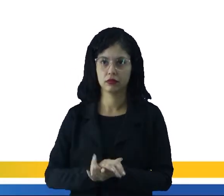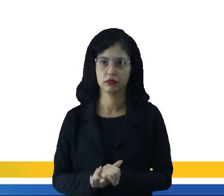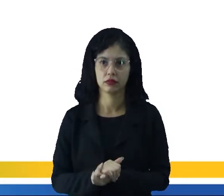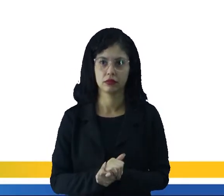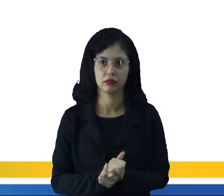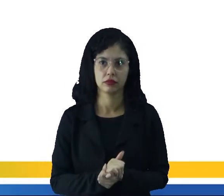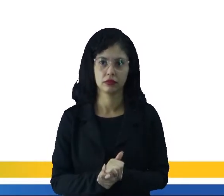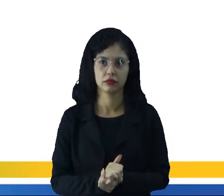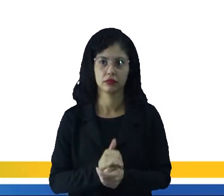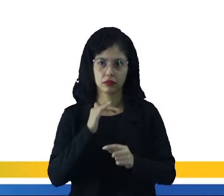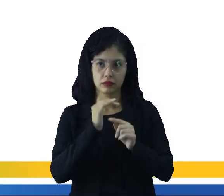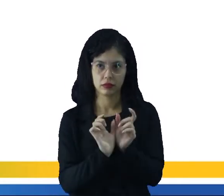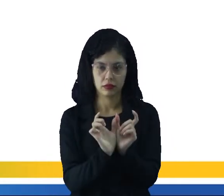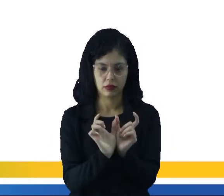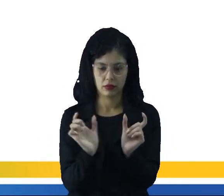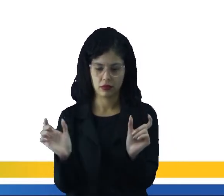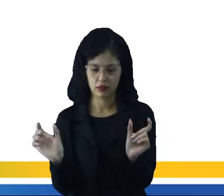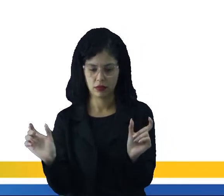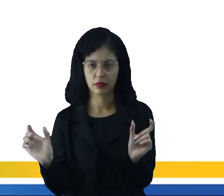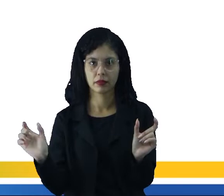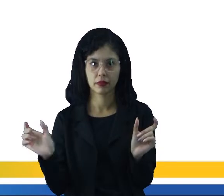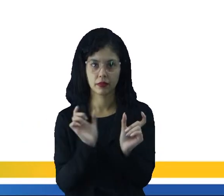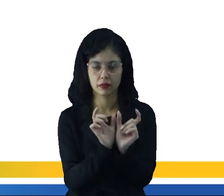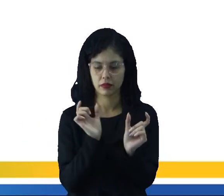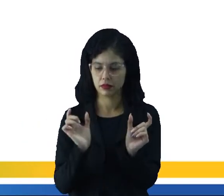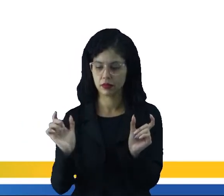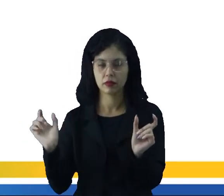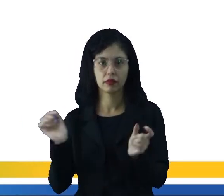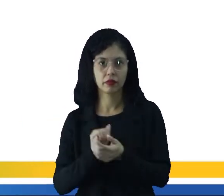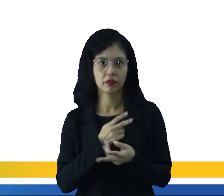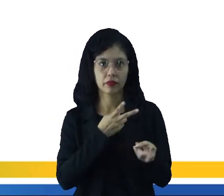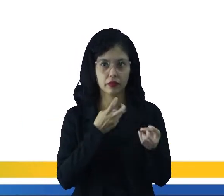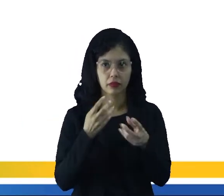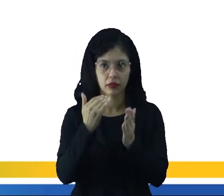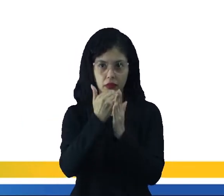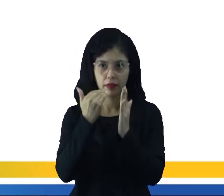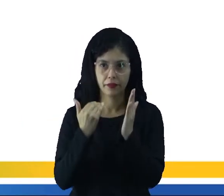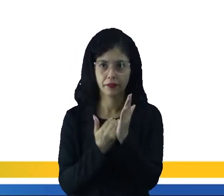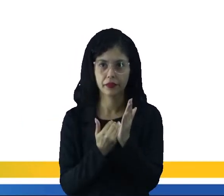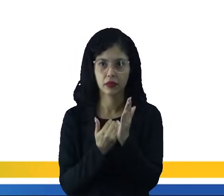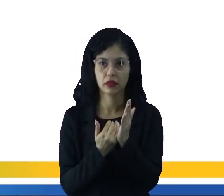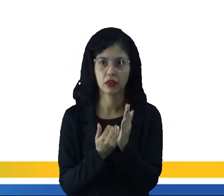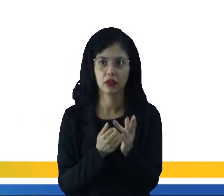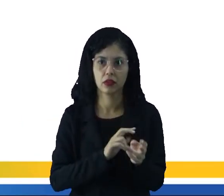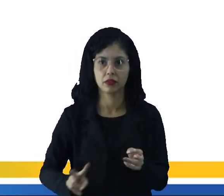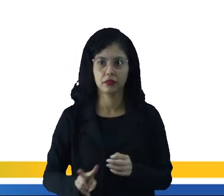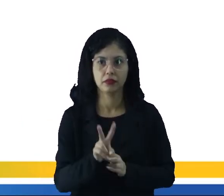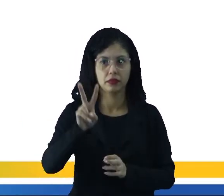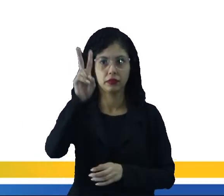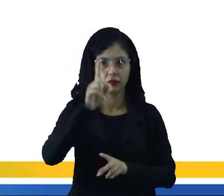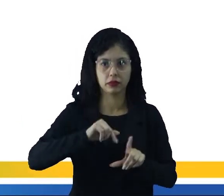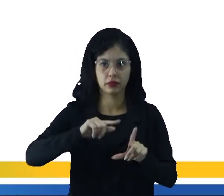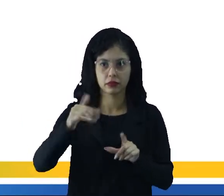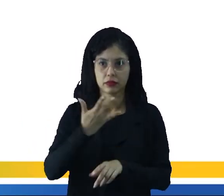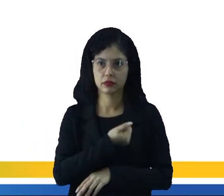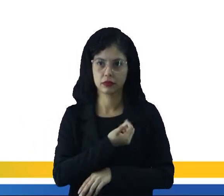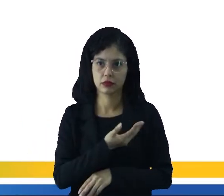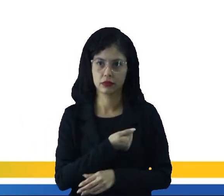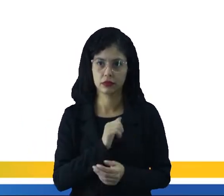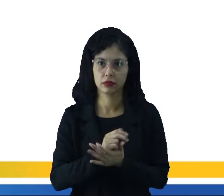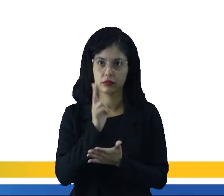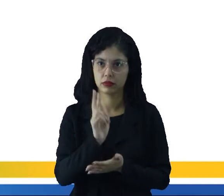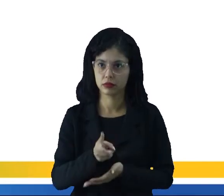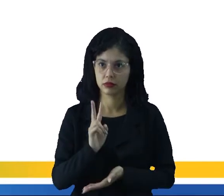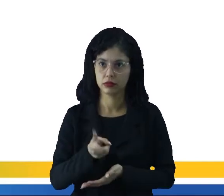para 4 milhões em forma de fração. Aí ele vai, olha a observação embaixo aí, os valores da escala